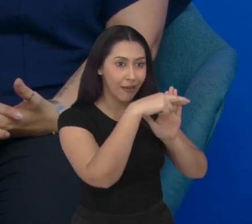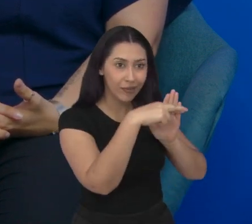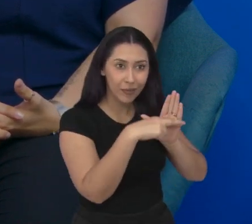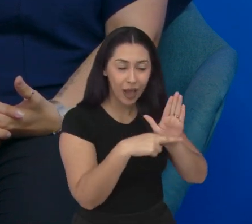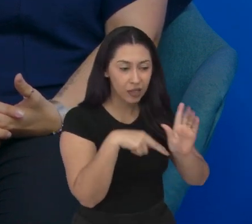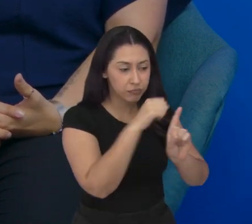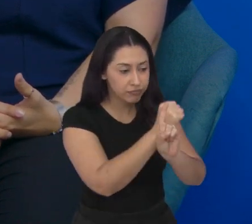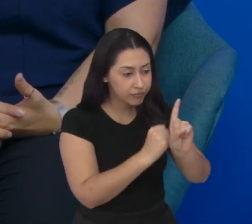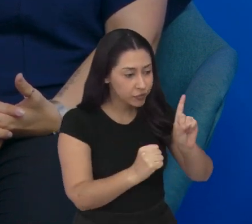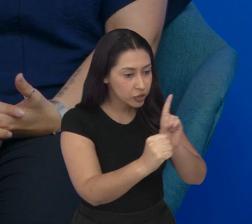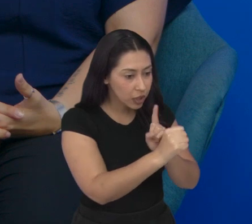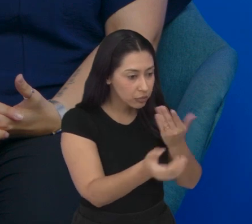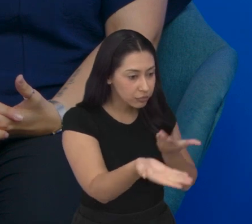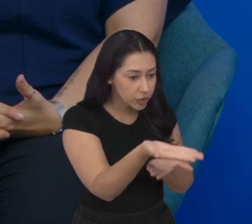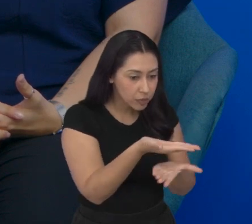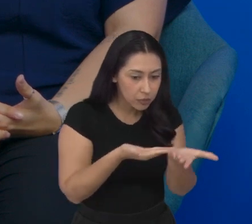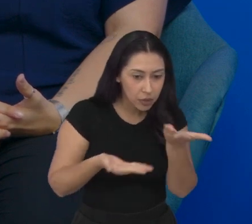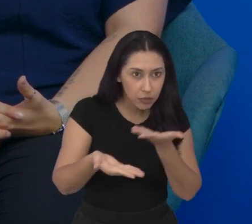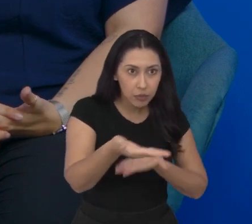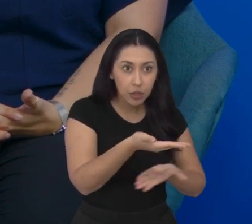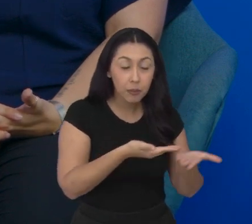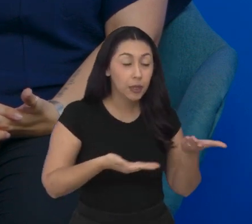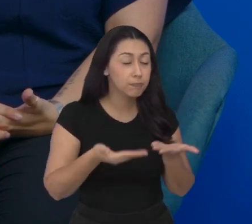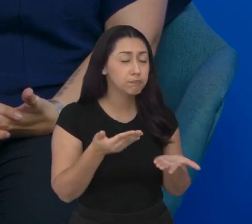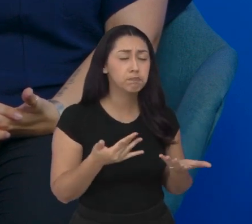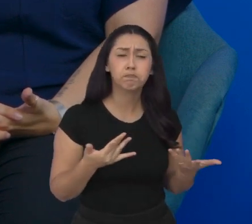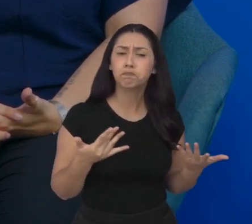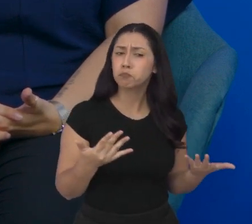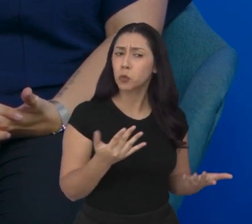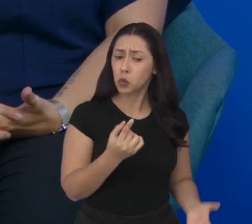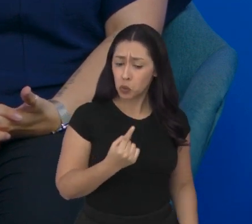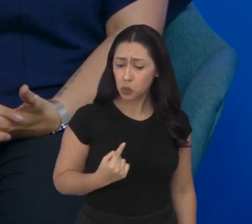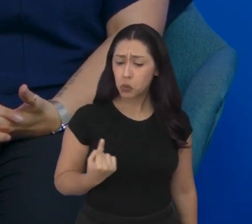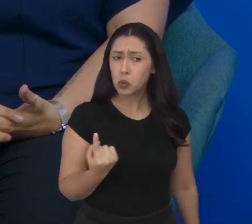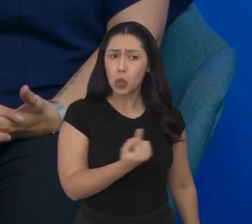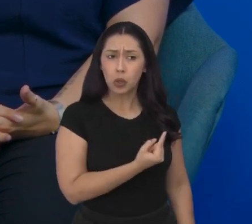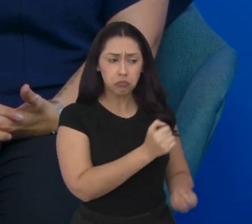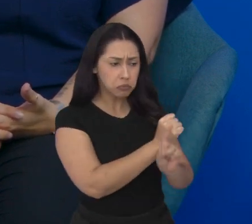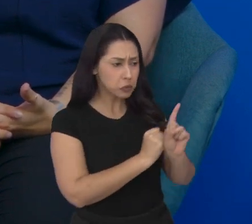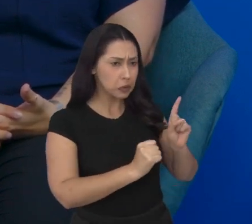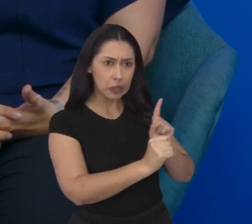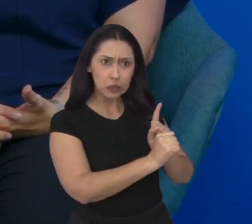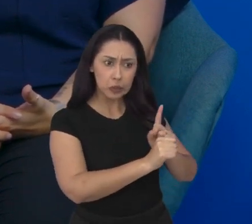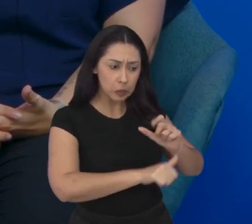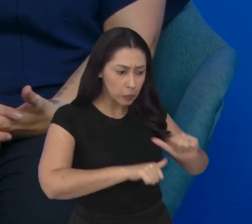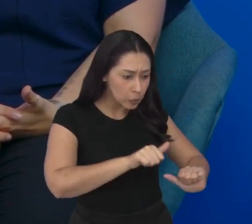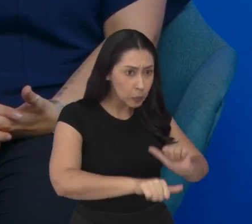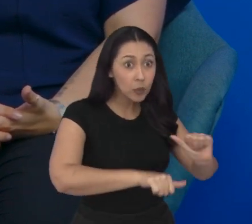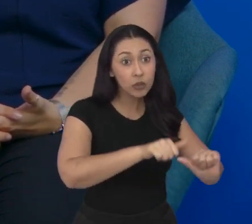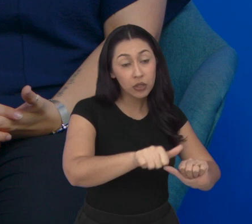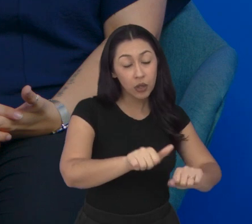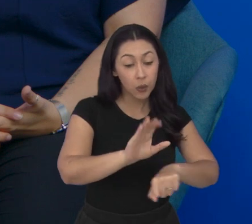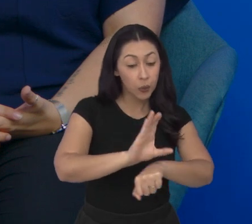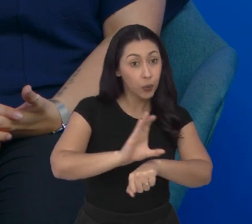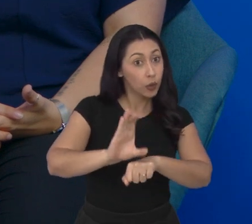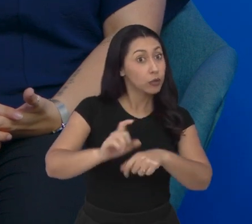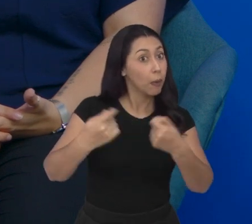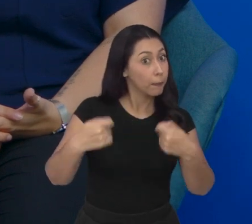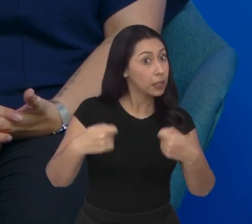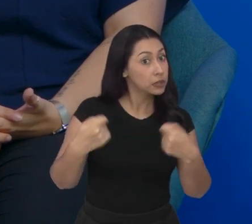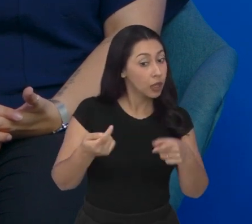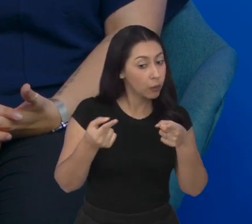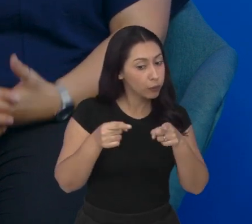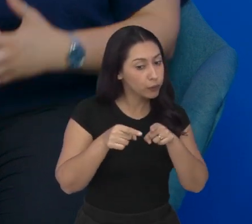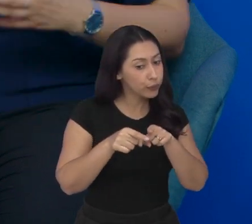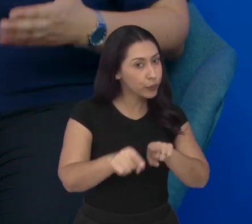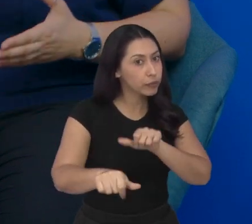das relações entre pessoas físicas. Então, se a gente como sociedade muda o tempo todo, o Código Civil precisa